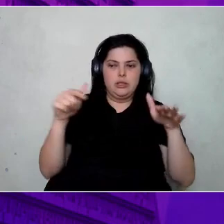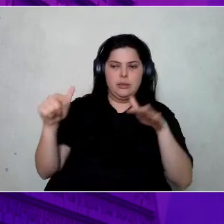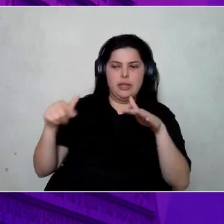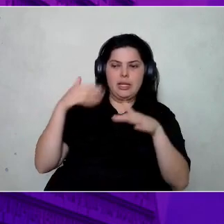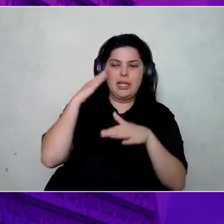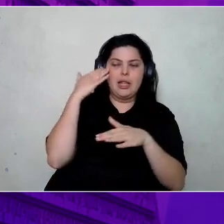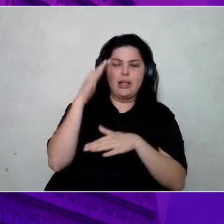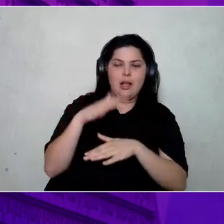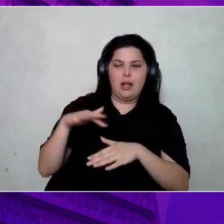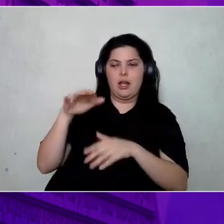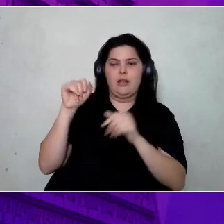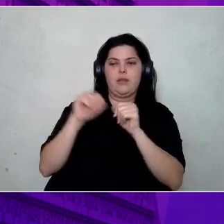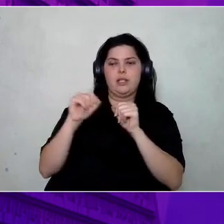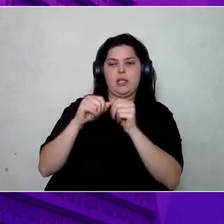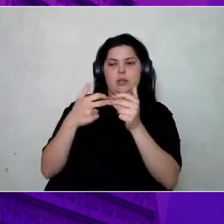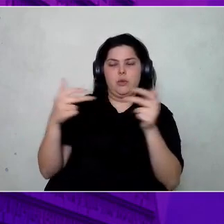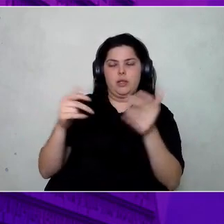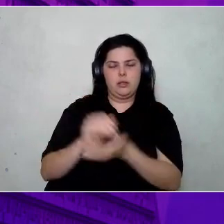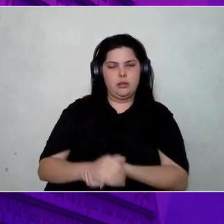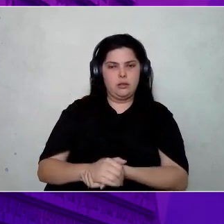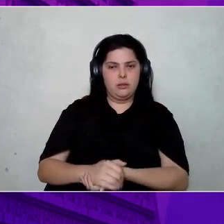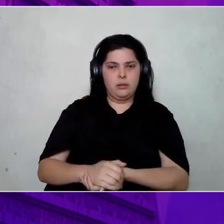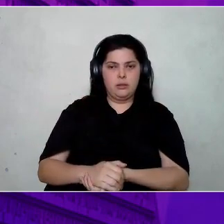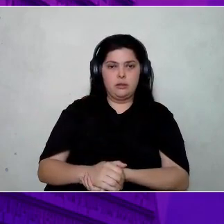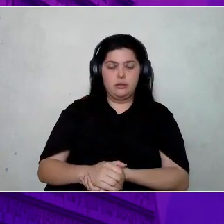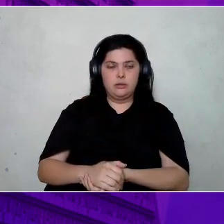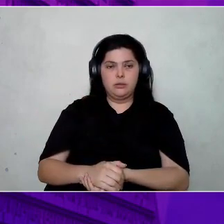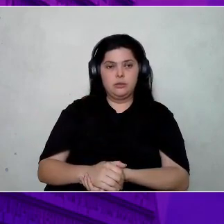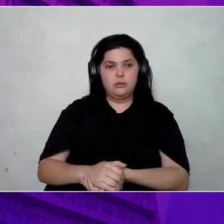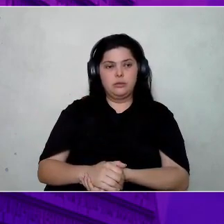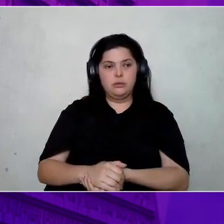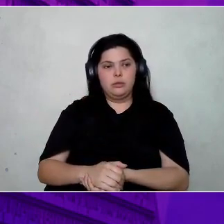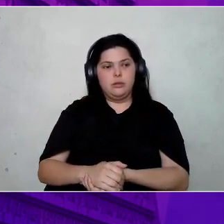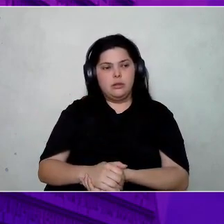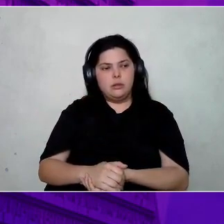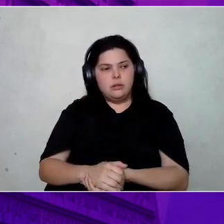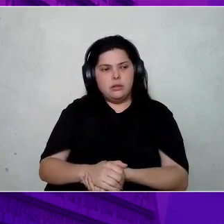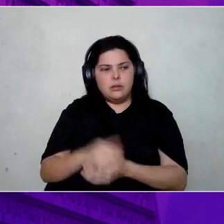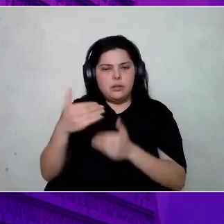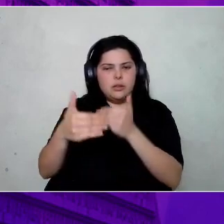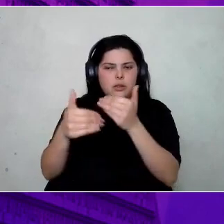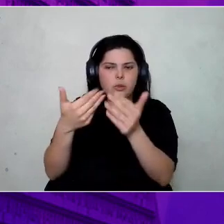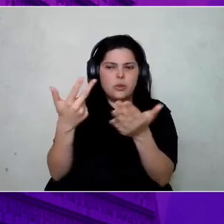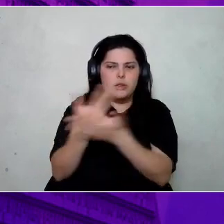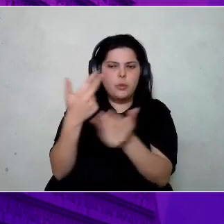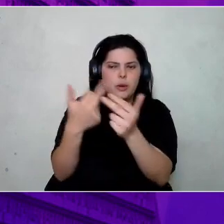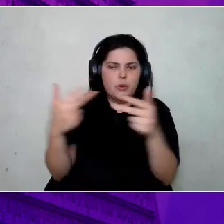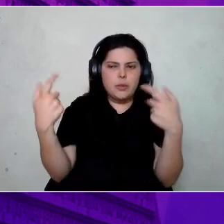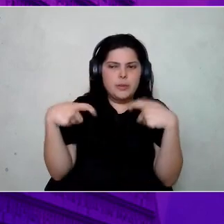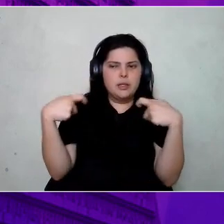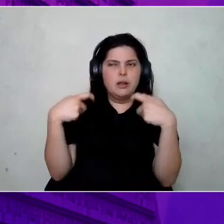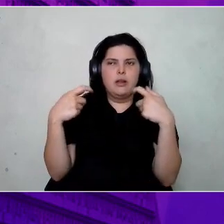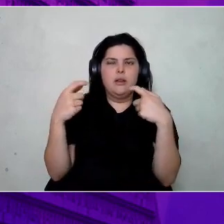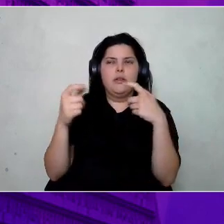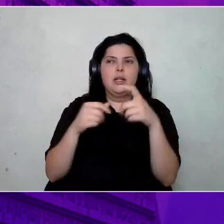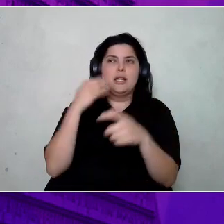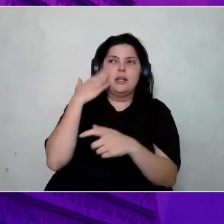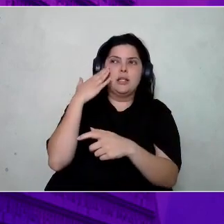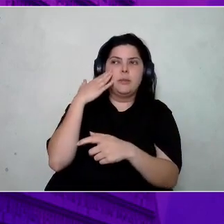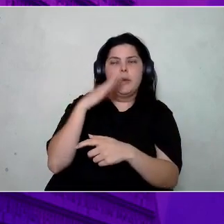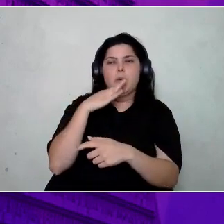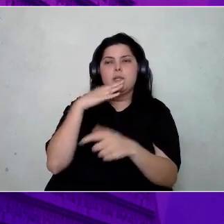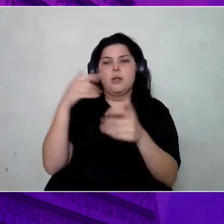coisa. E esse era o... Ia acontecer alguma coisa, eu precisava, pelo menos, ou saber se aquele é o caminho certo,